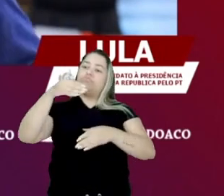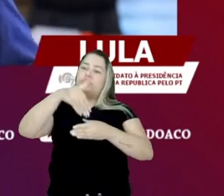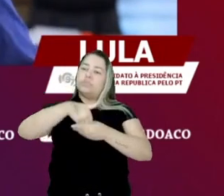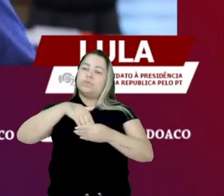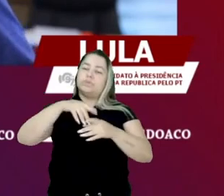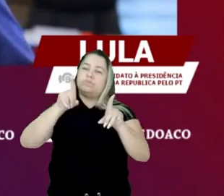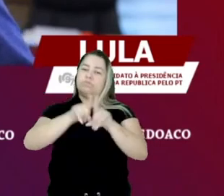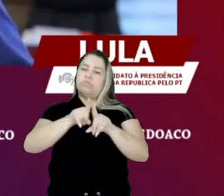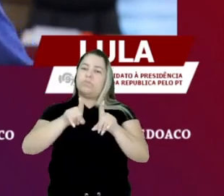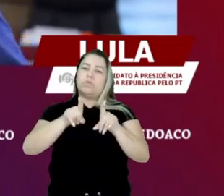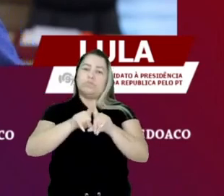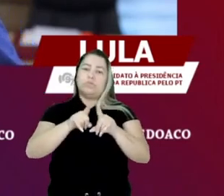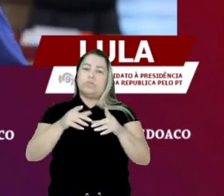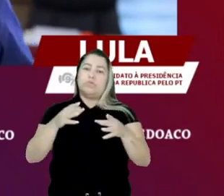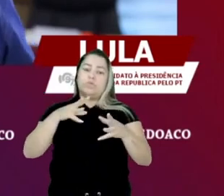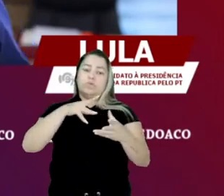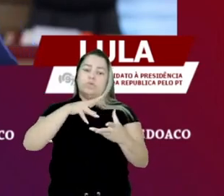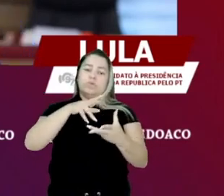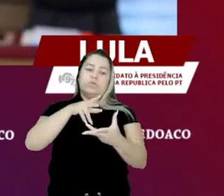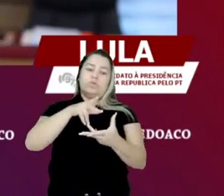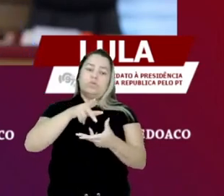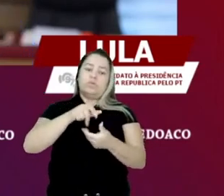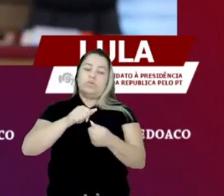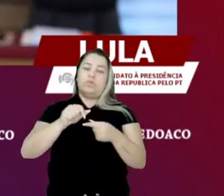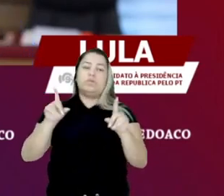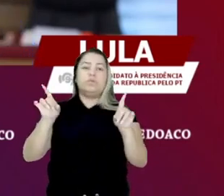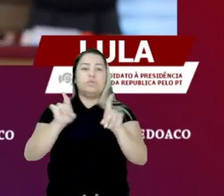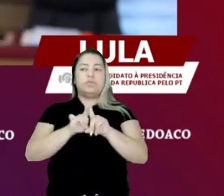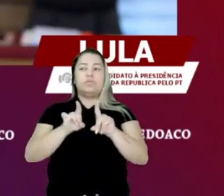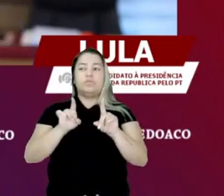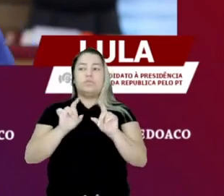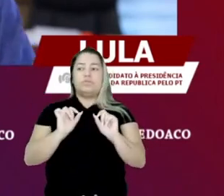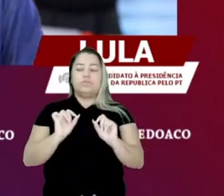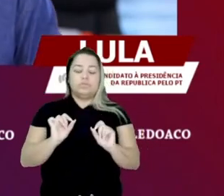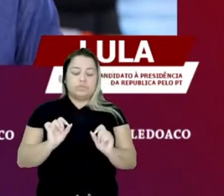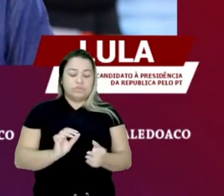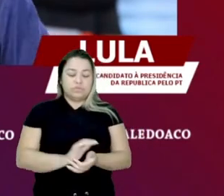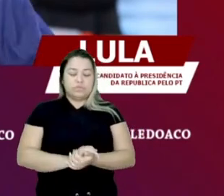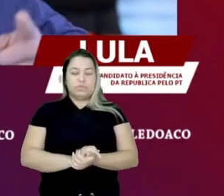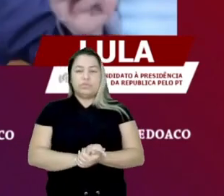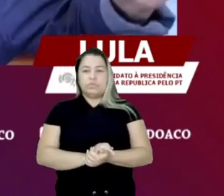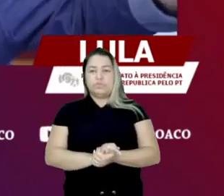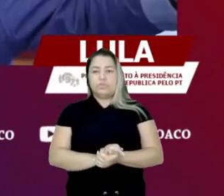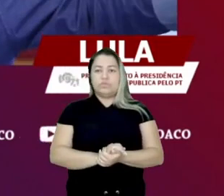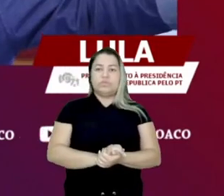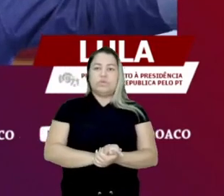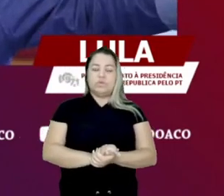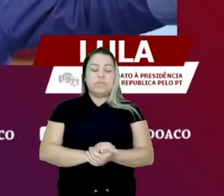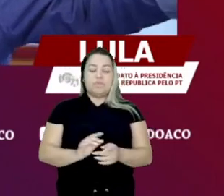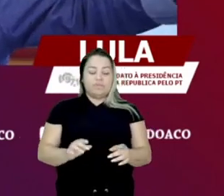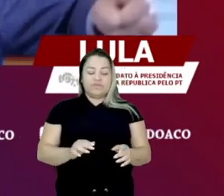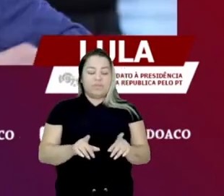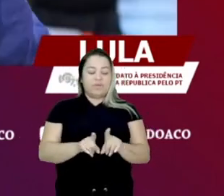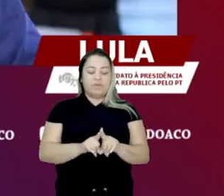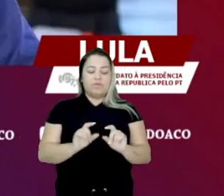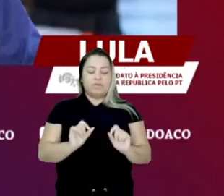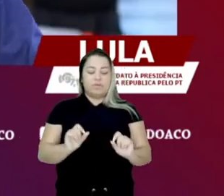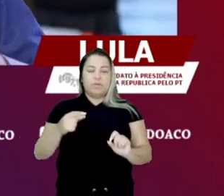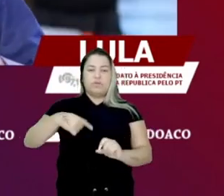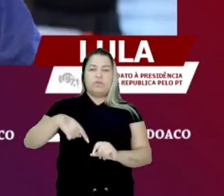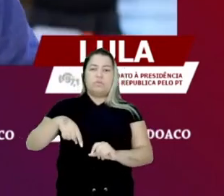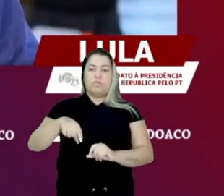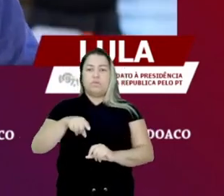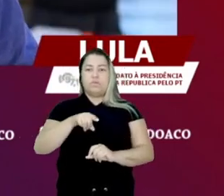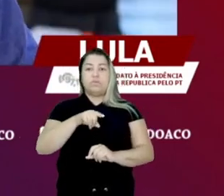uma vergonha. Aqui no Brasil, a gente termina de votar às 5 horas da tarde. Quando termina a votação no Acre, às 7 horas da noite, que